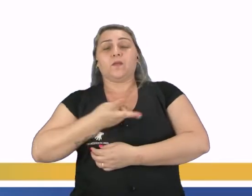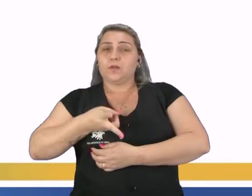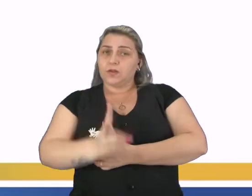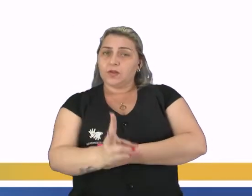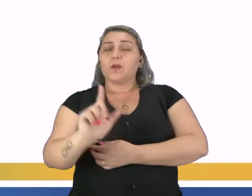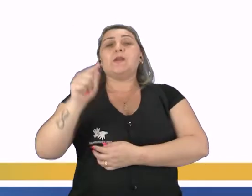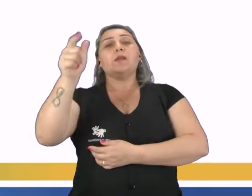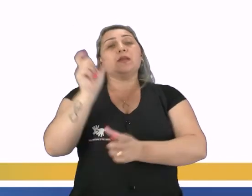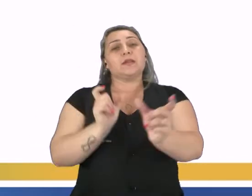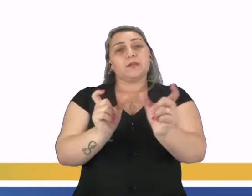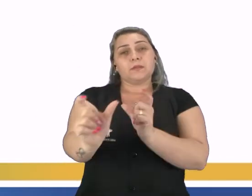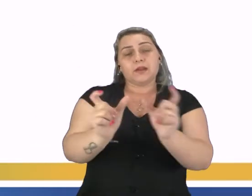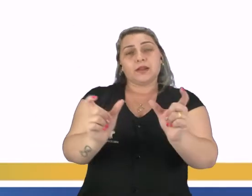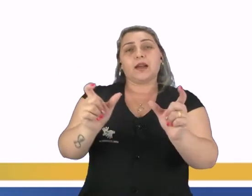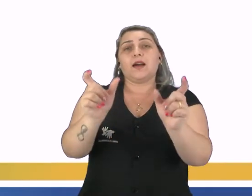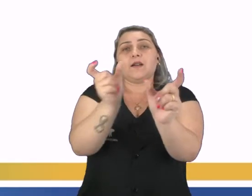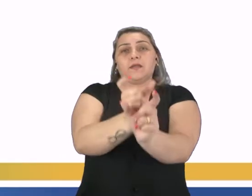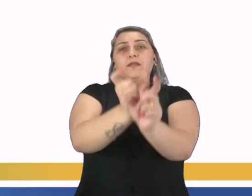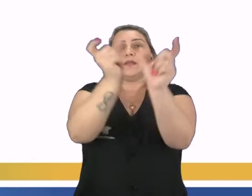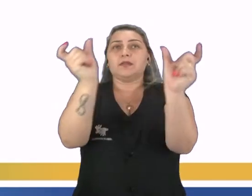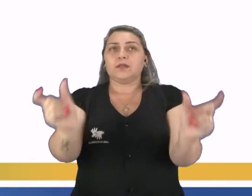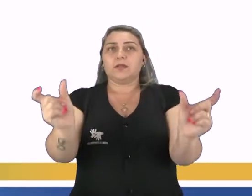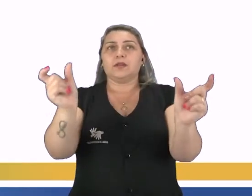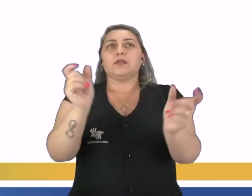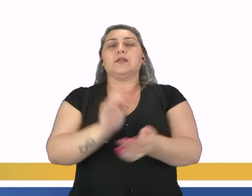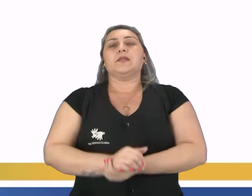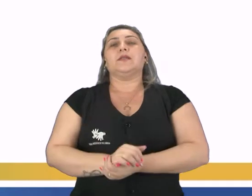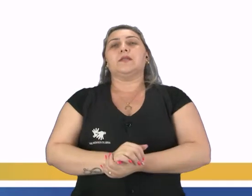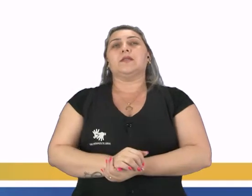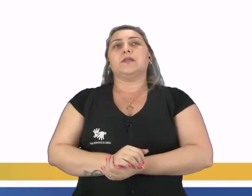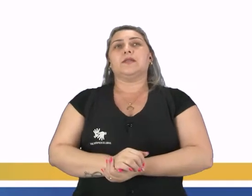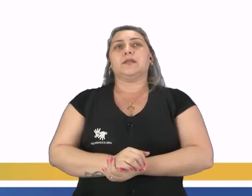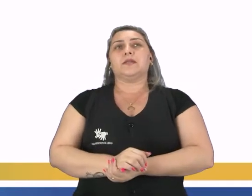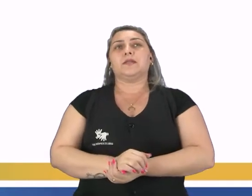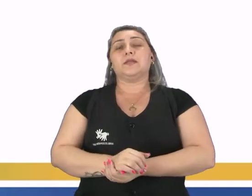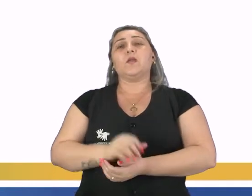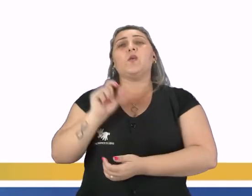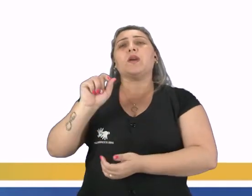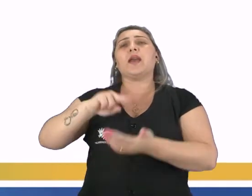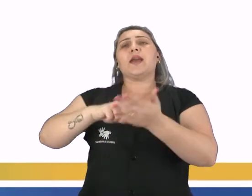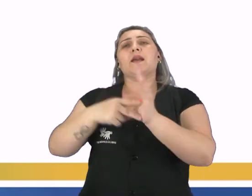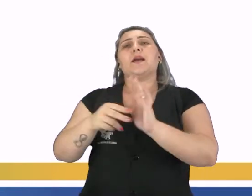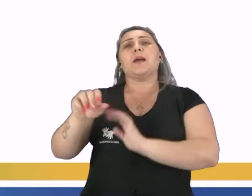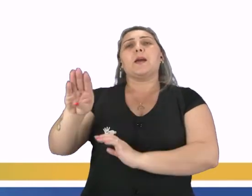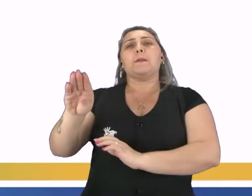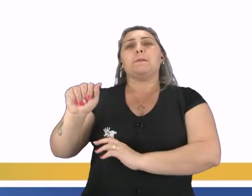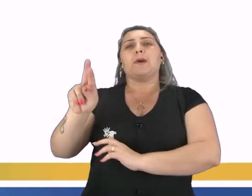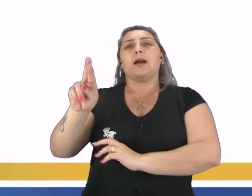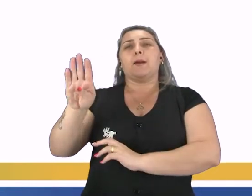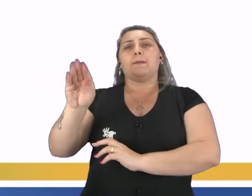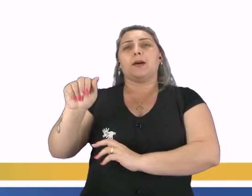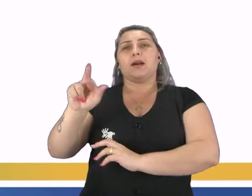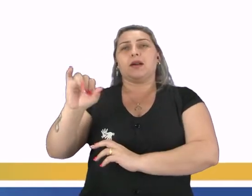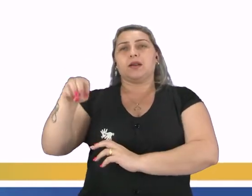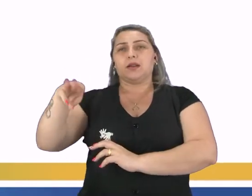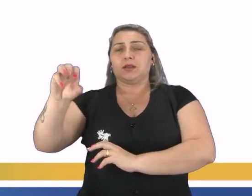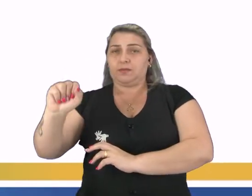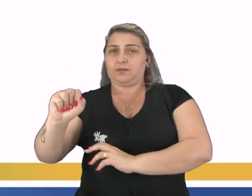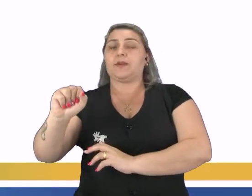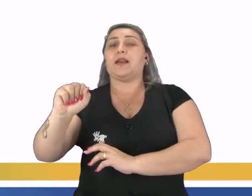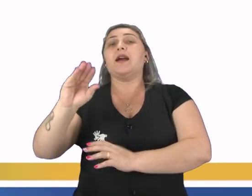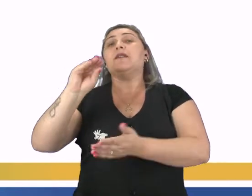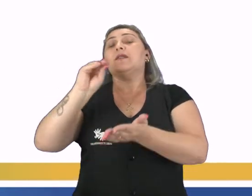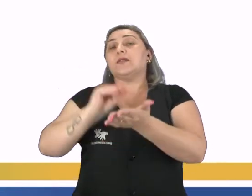outras palavras sinônimas de sobreviver. São pleonasmos. E o que é o barbarismo? É o